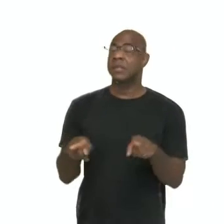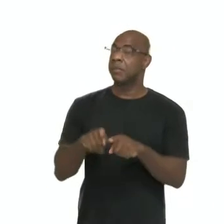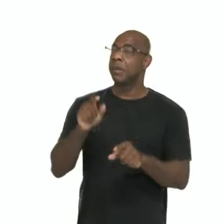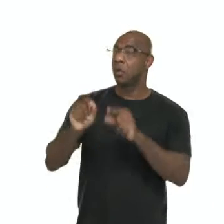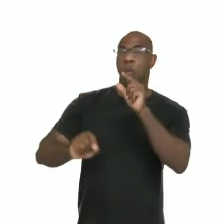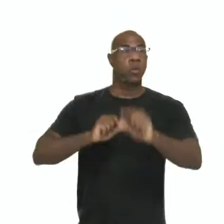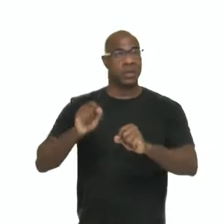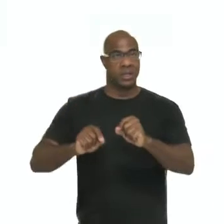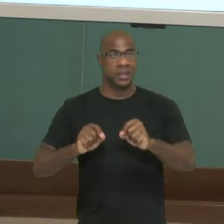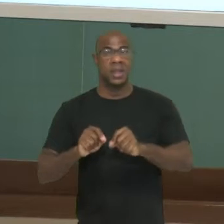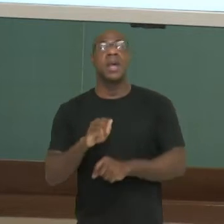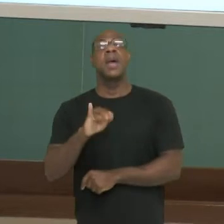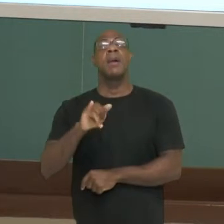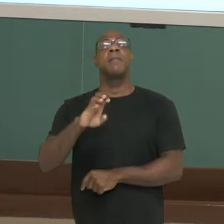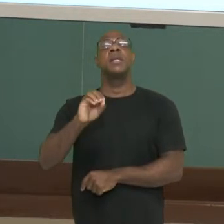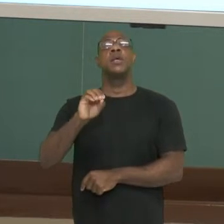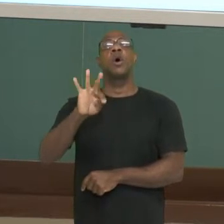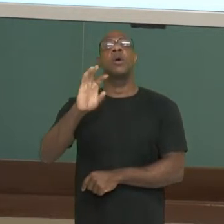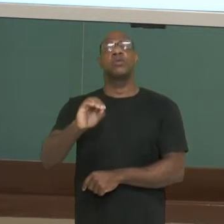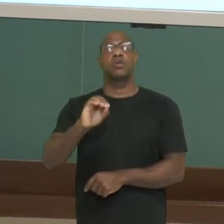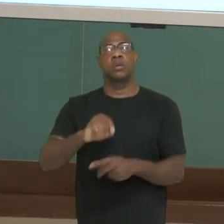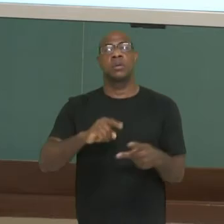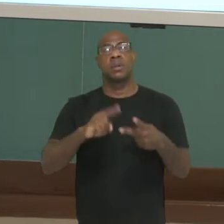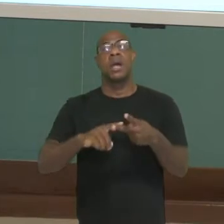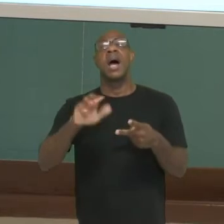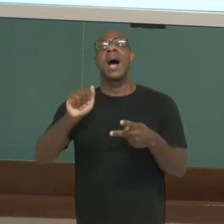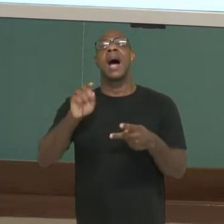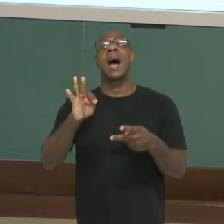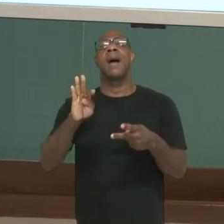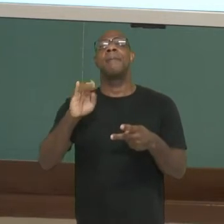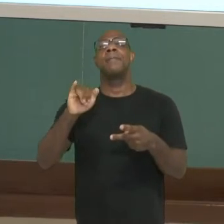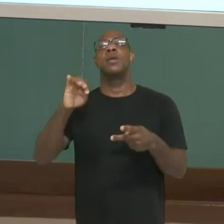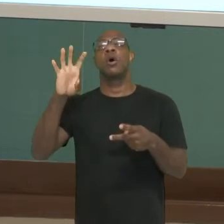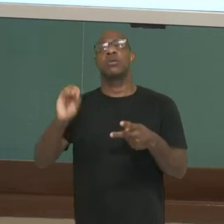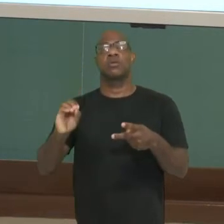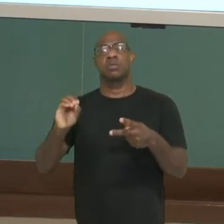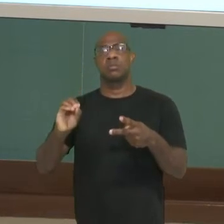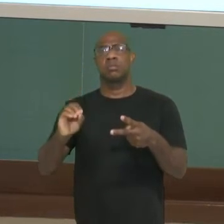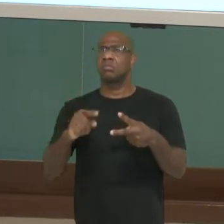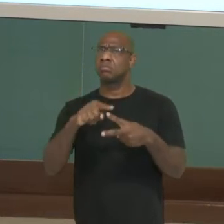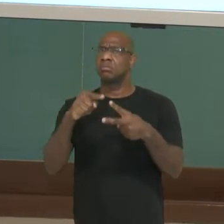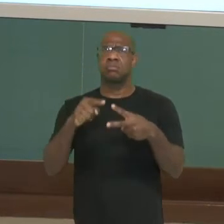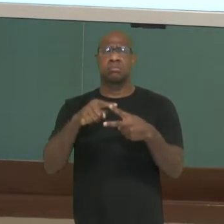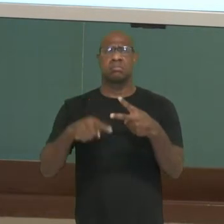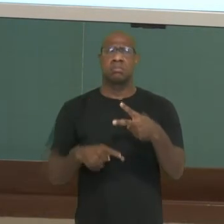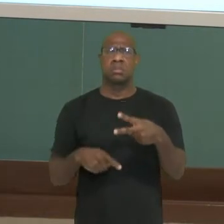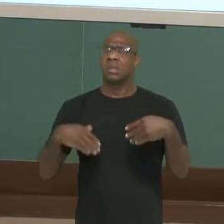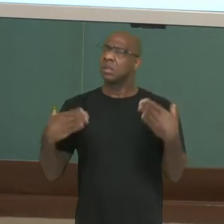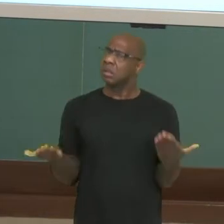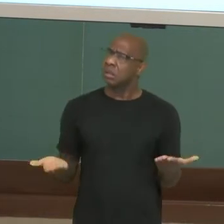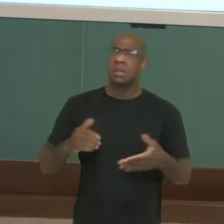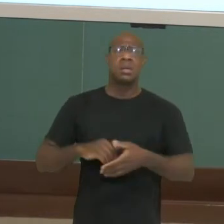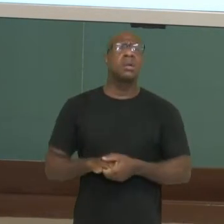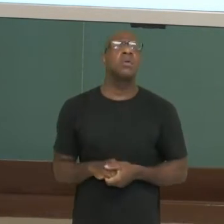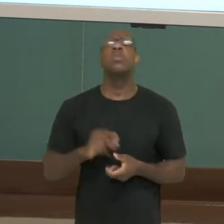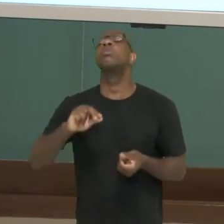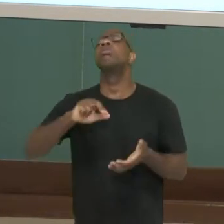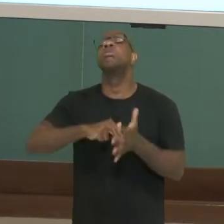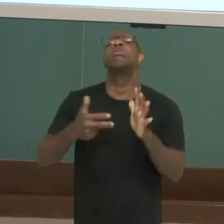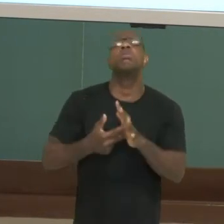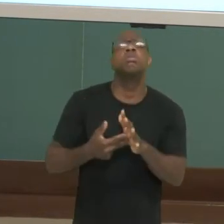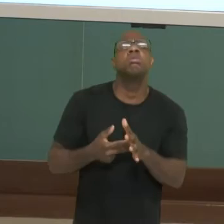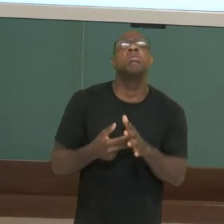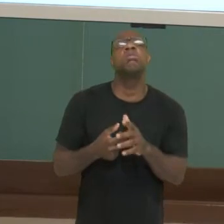fatores bióticos quanto abióticos. Ai, ai, ai, agora eu vou pegar vocês. O que